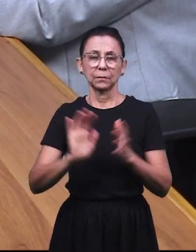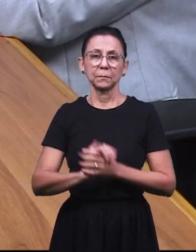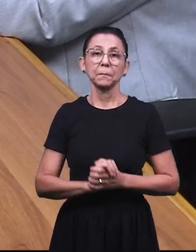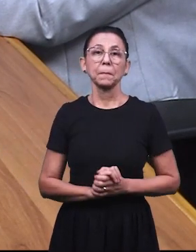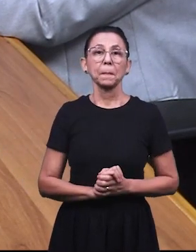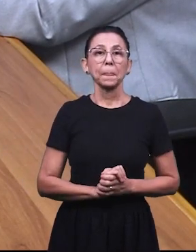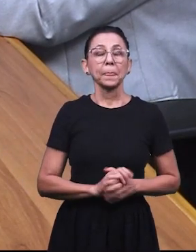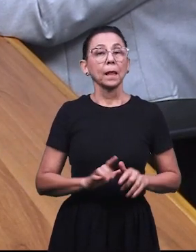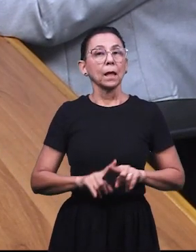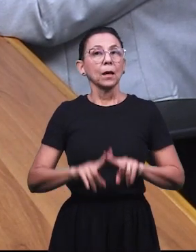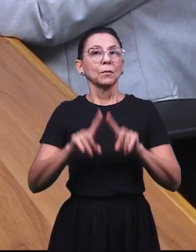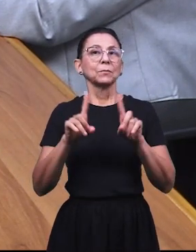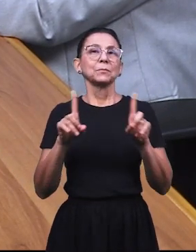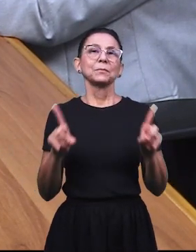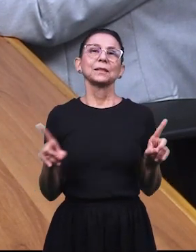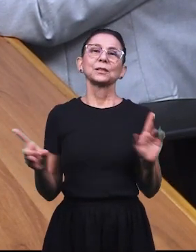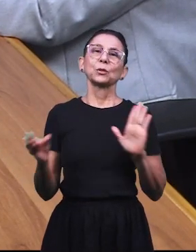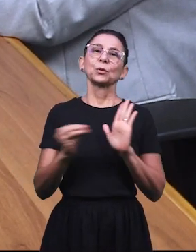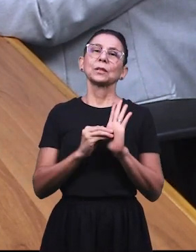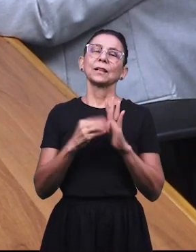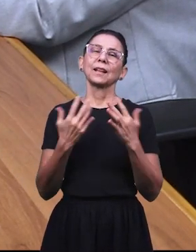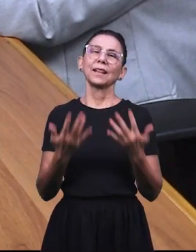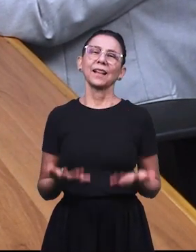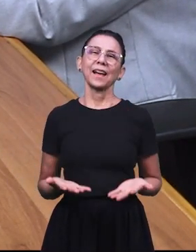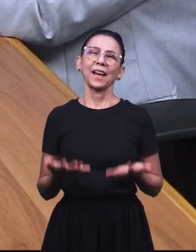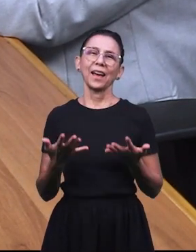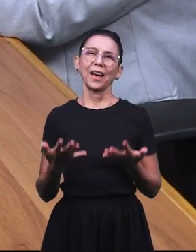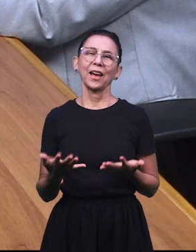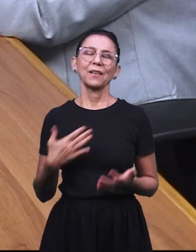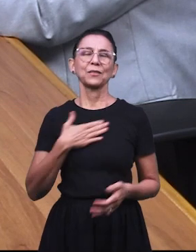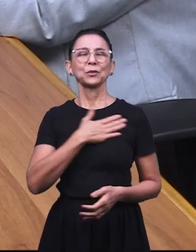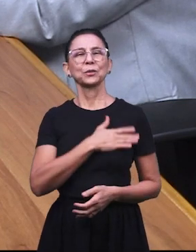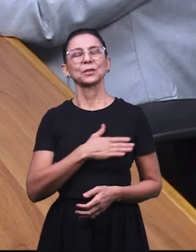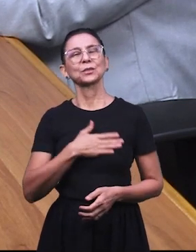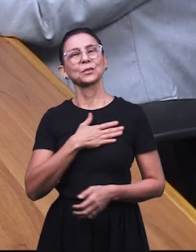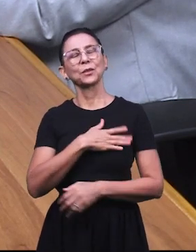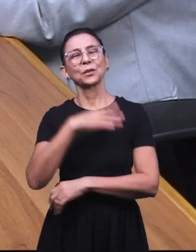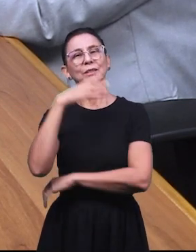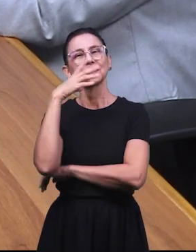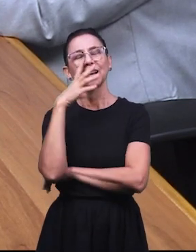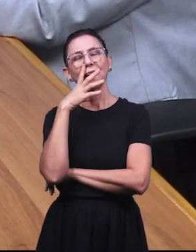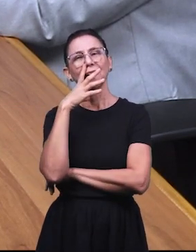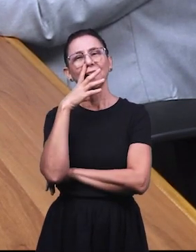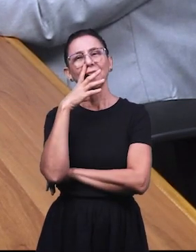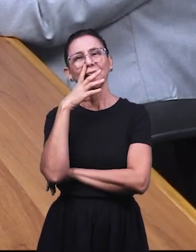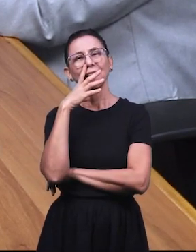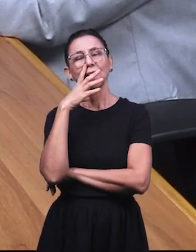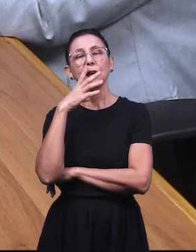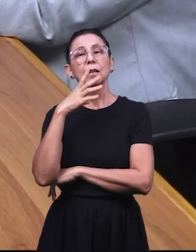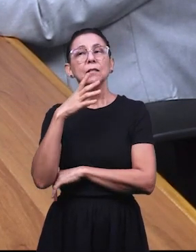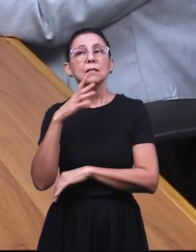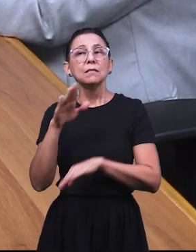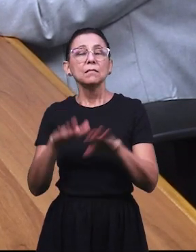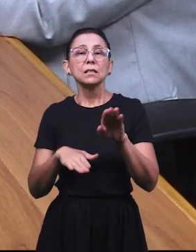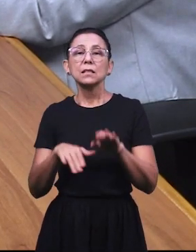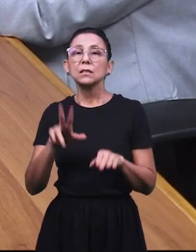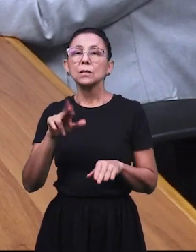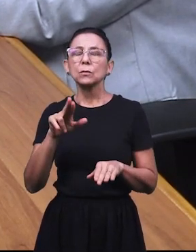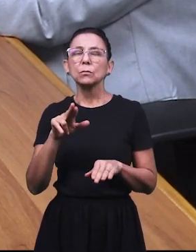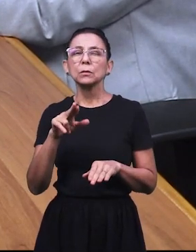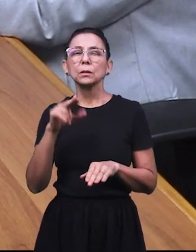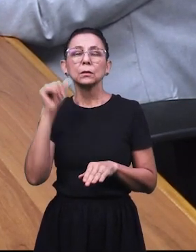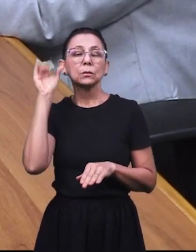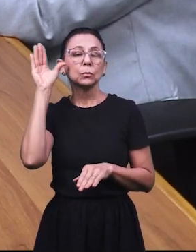doutrinária de ensino, mas é um conteúdo leve, agradável, gostoso de assistir e tudo mais. Que às vezes as pessoas nunca tiveram